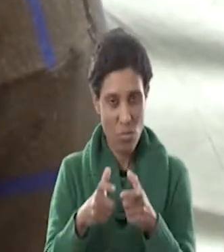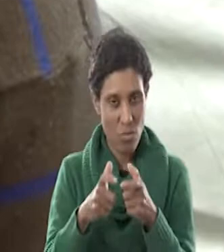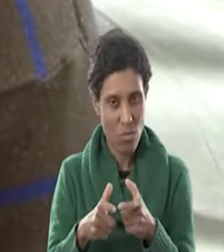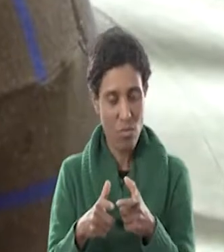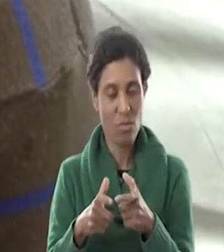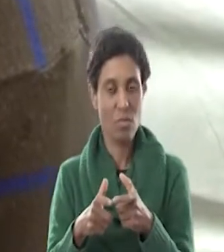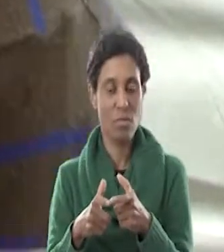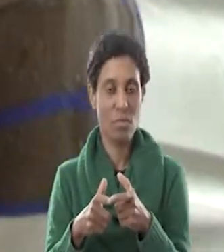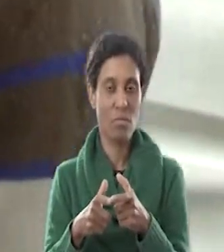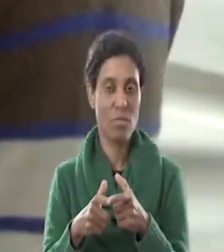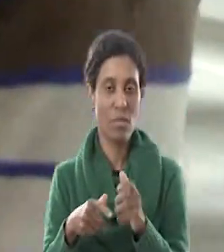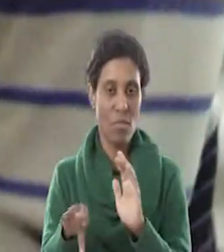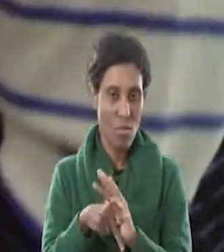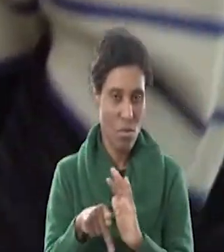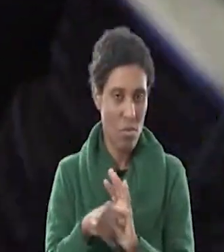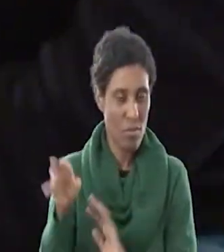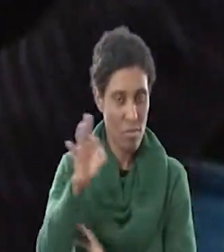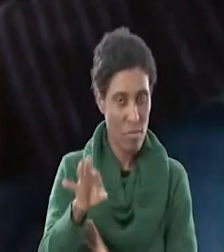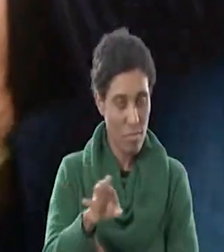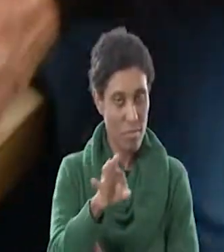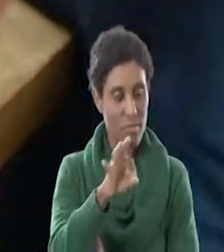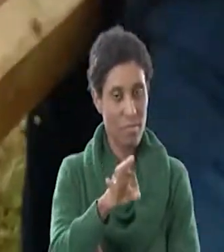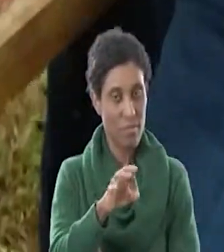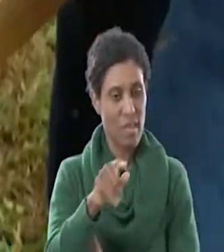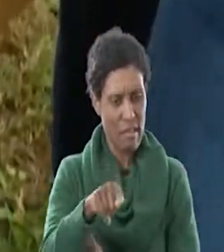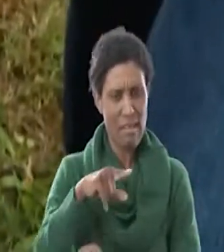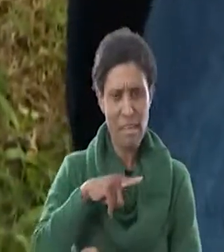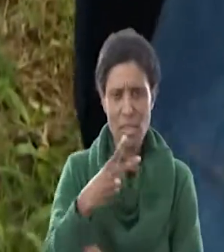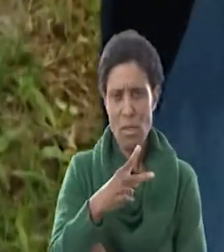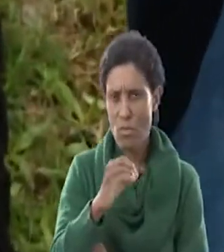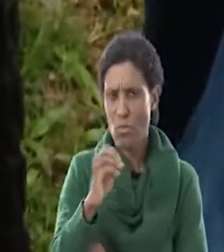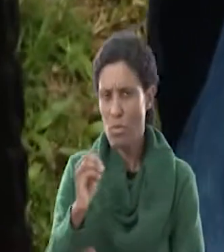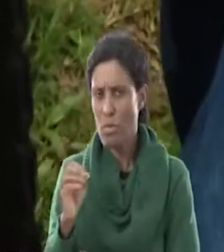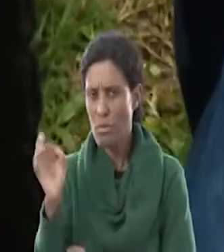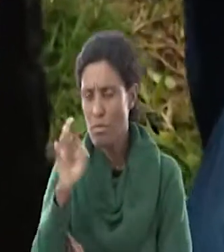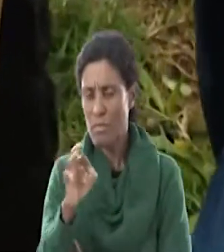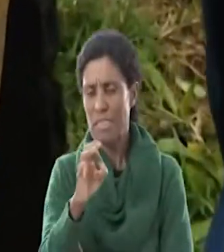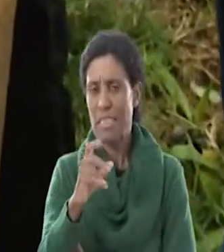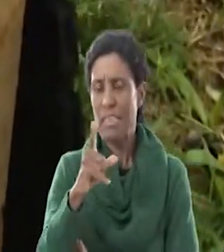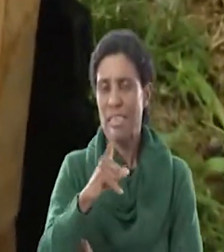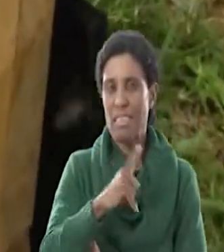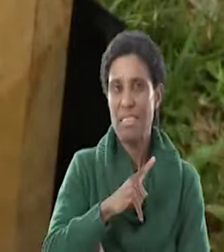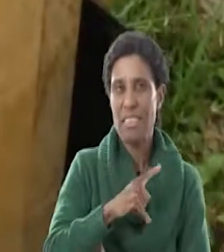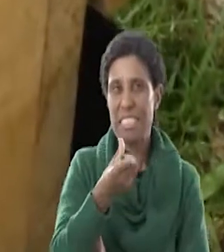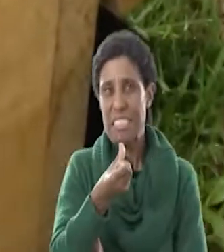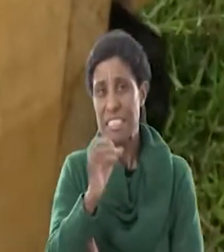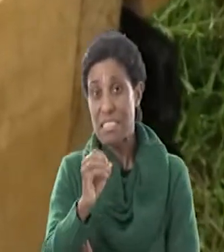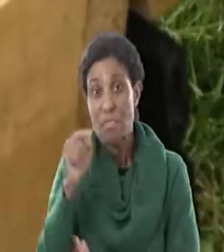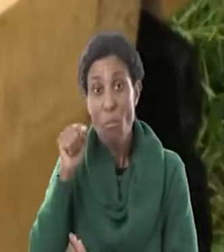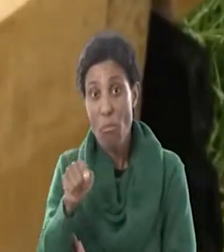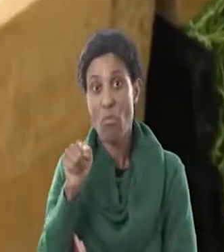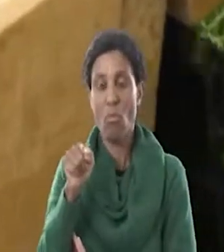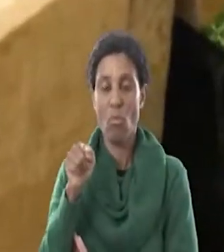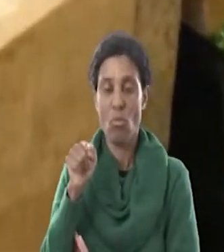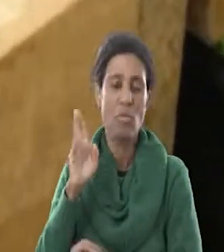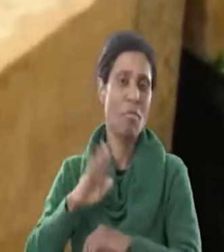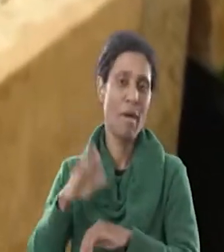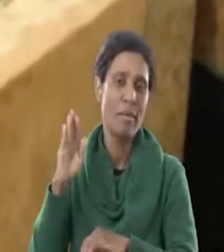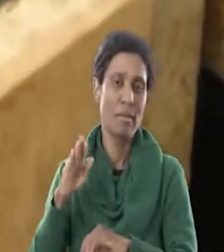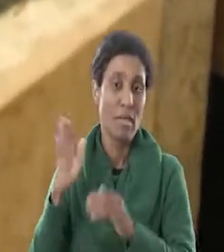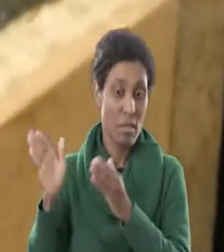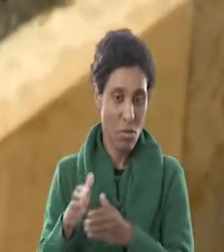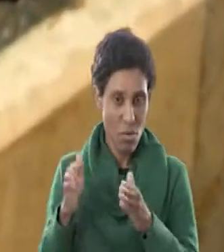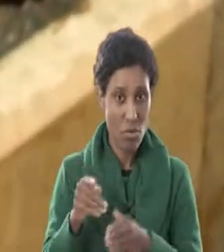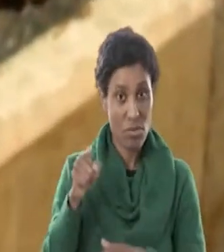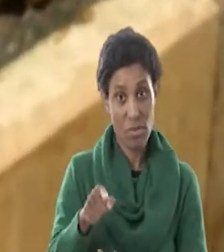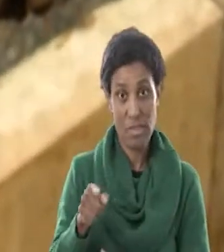exemplo, aqui tem 800 abelhas e uma colmeia da Apis mellifera, ela na verdade possui de 60 mil para mais indivíduos. Então,